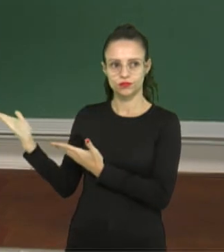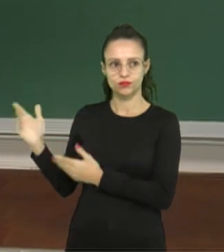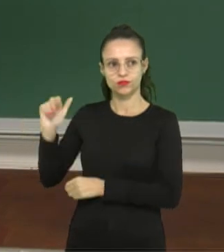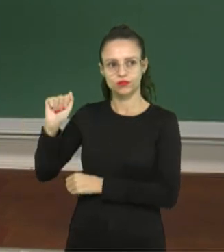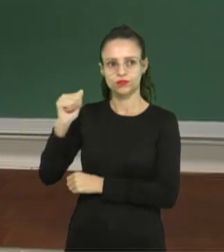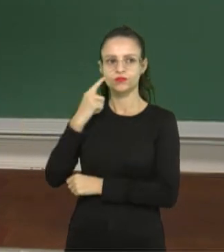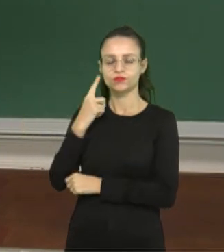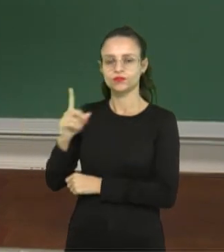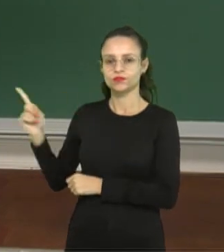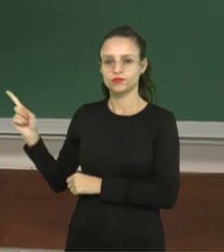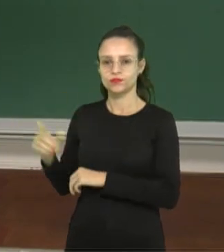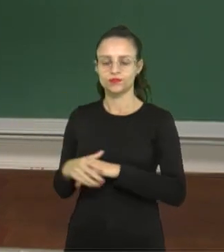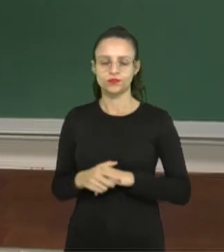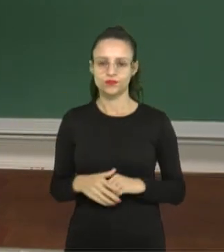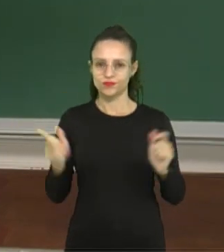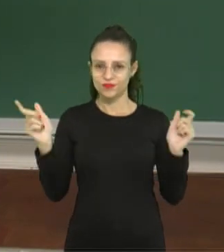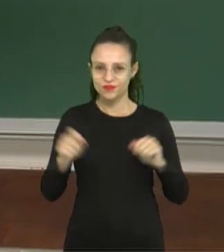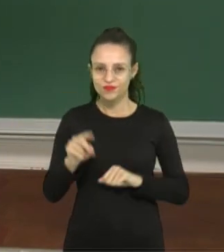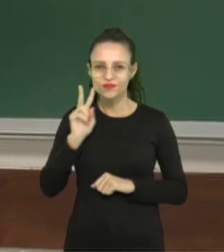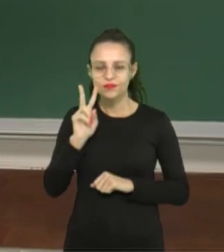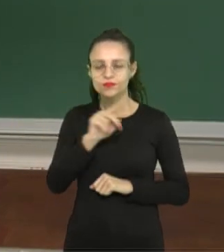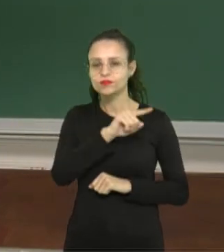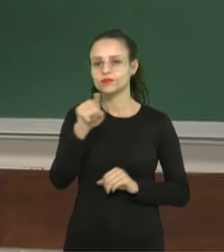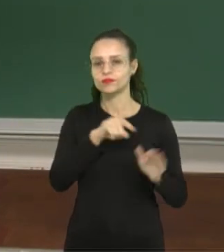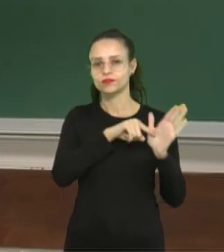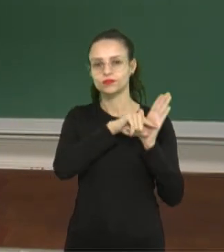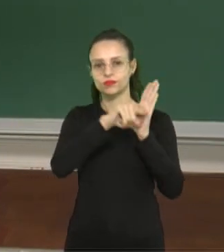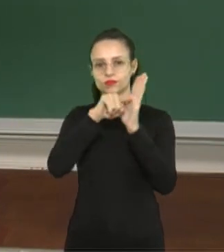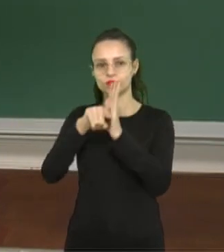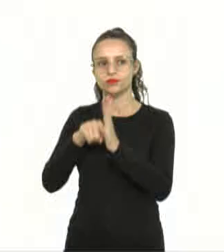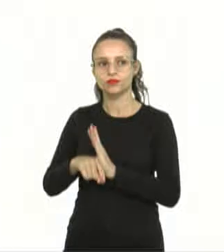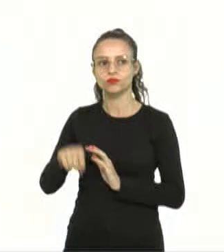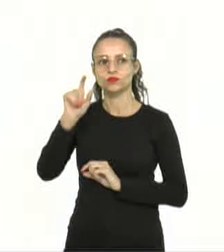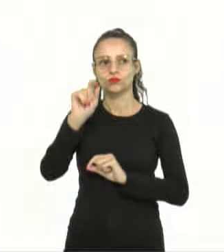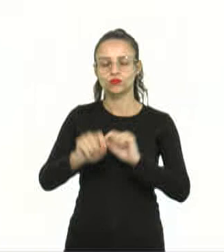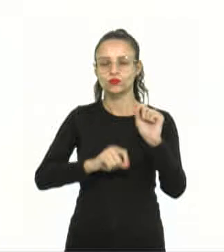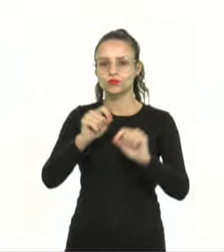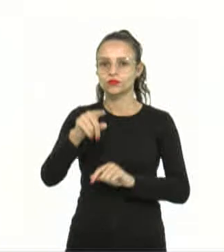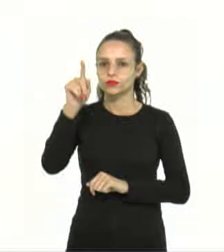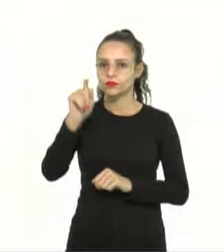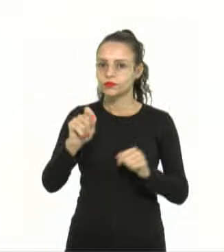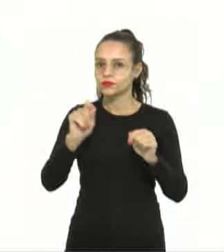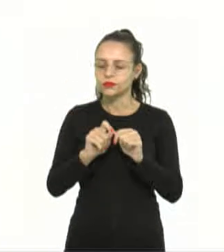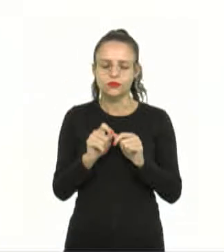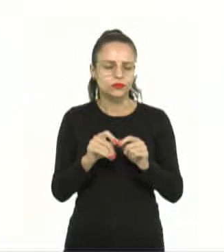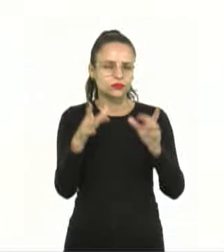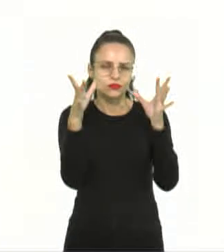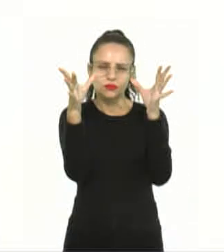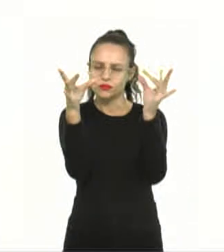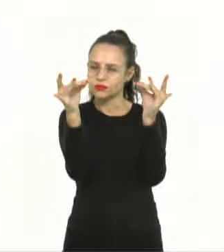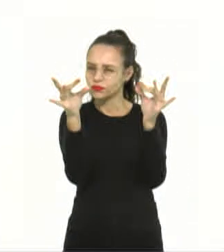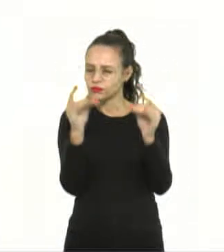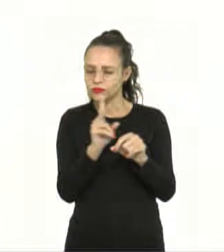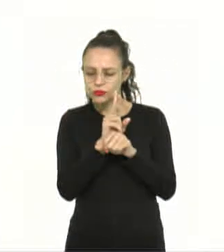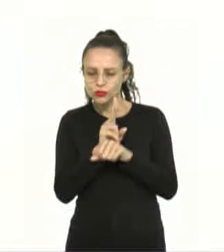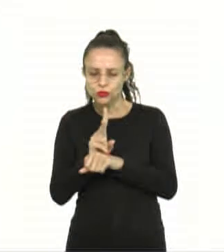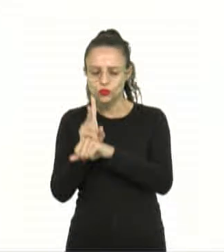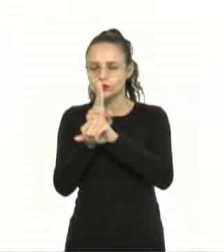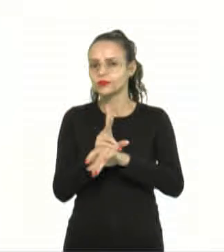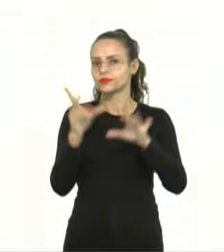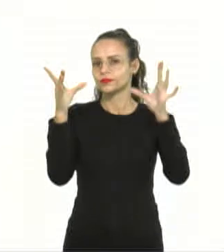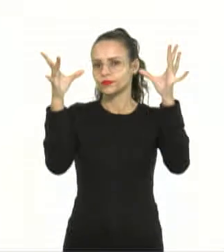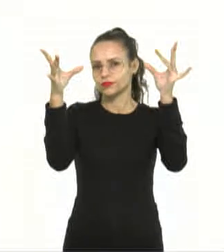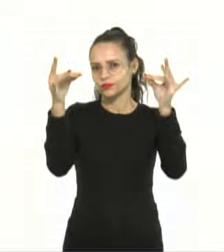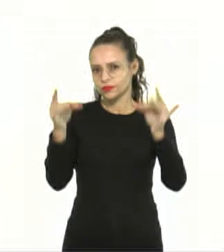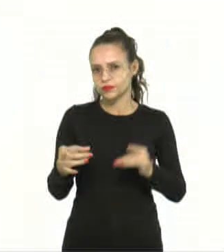gente pudesse ver, se você quiser pesquisar, você vai ver que eles são feitos assim, com muito cuidado, eles têm muito